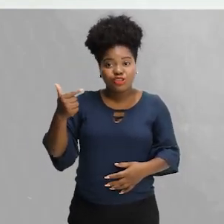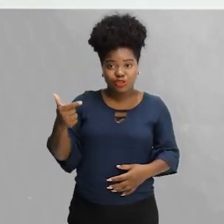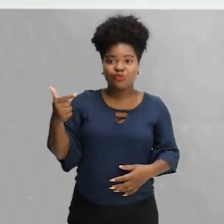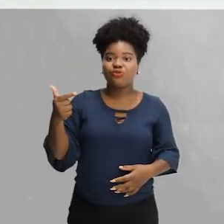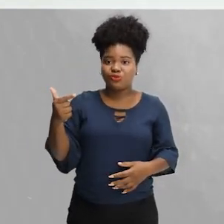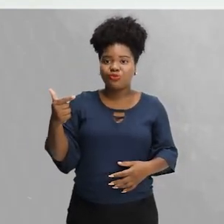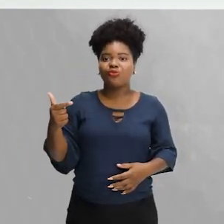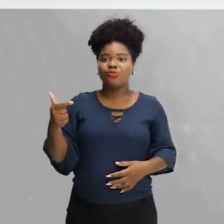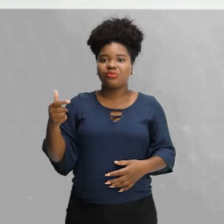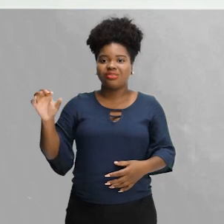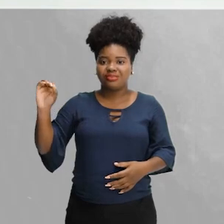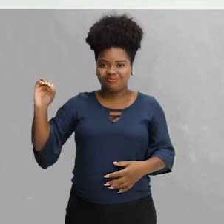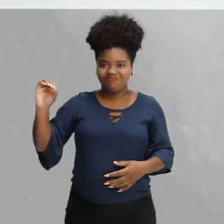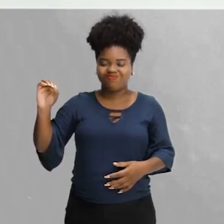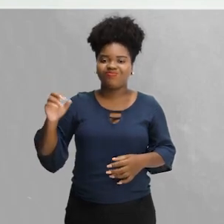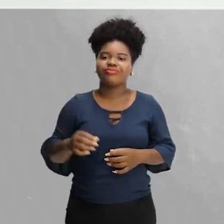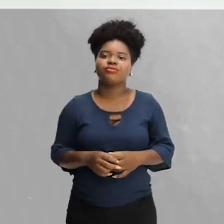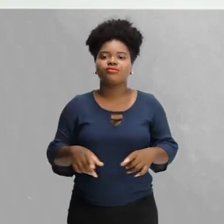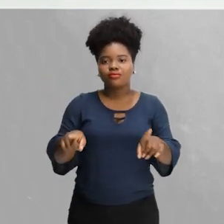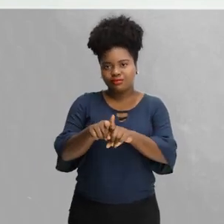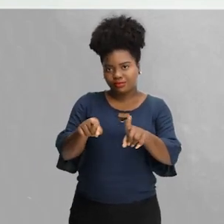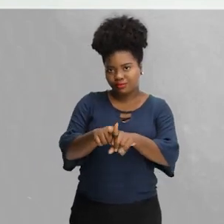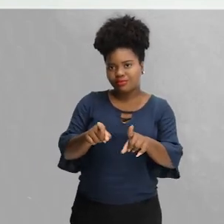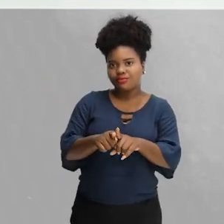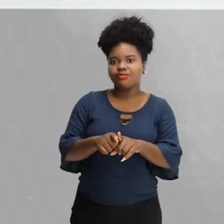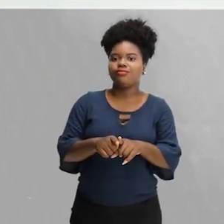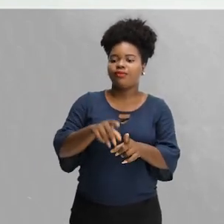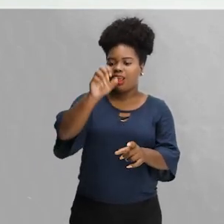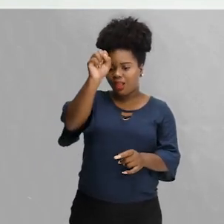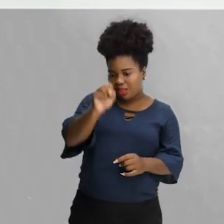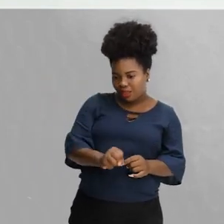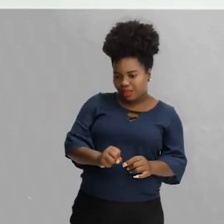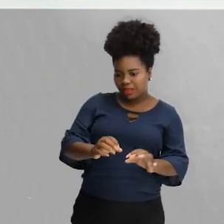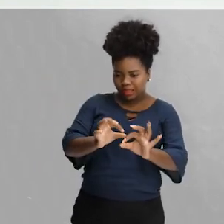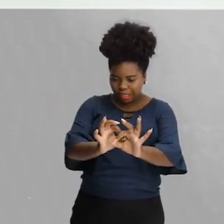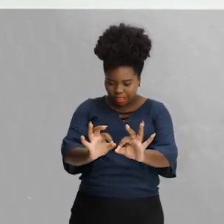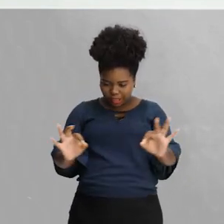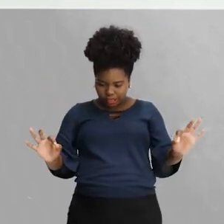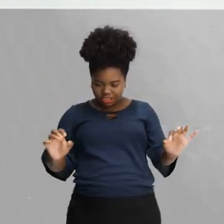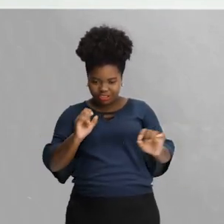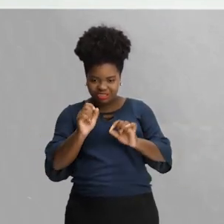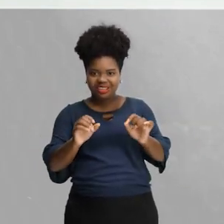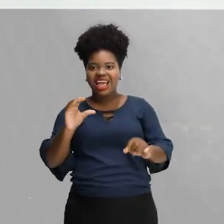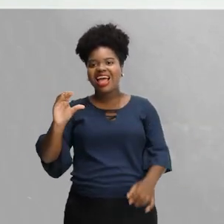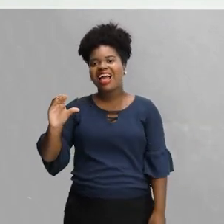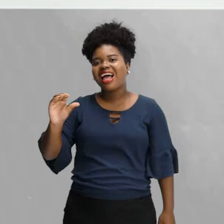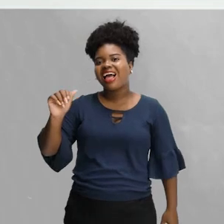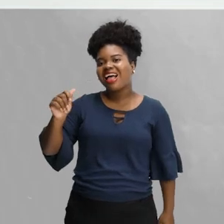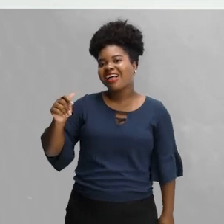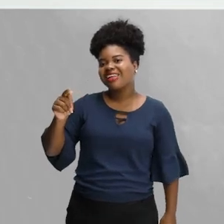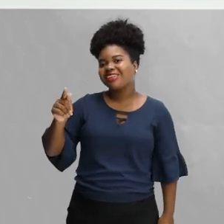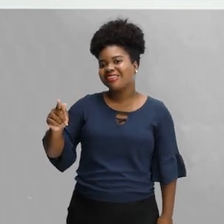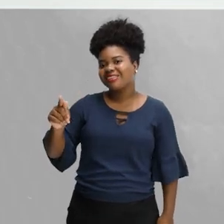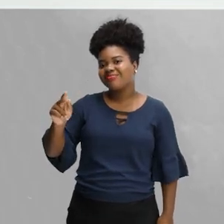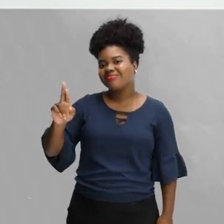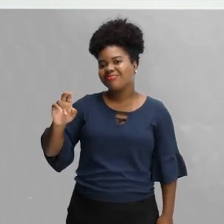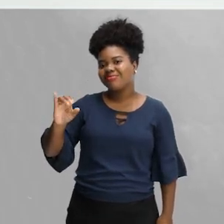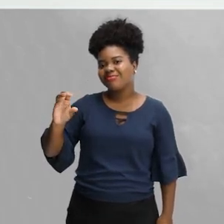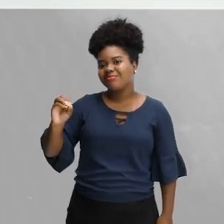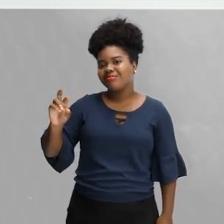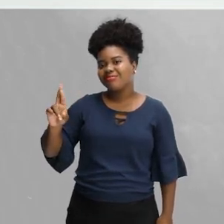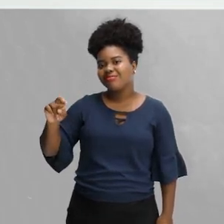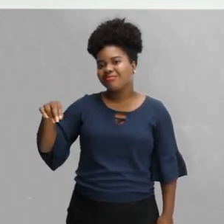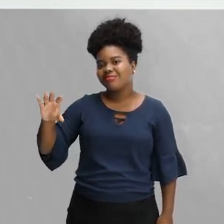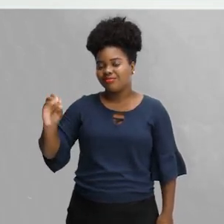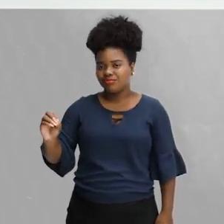Equador. E nós temos ao centro-sul a linha do Trópico de Capricórnio. Trópico de Capricórnio. O